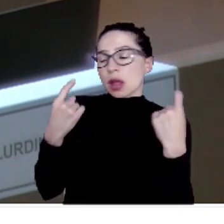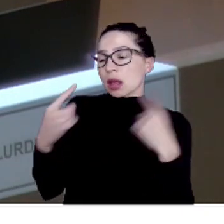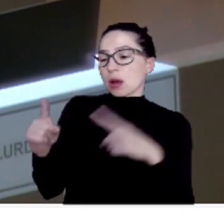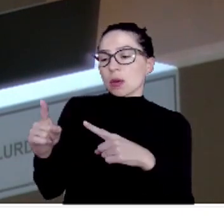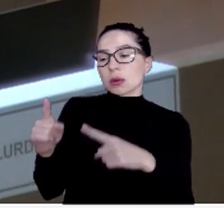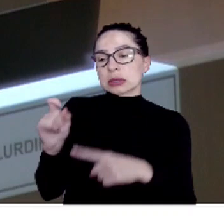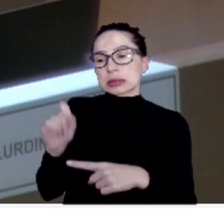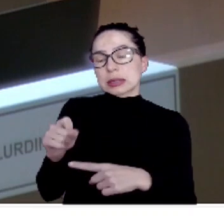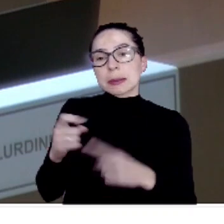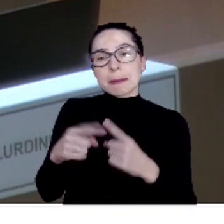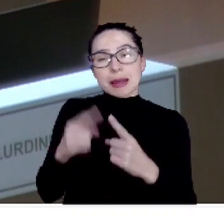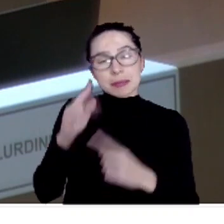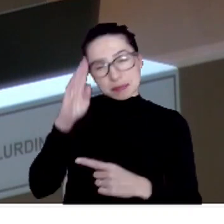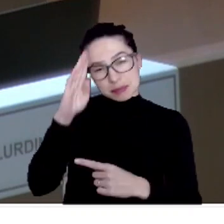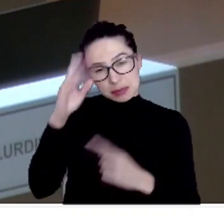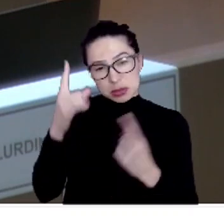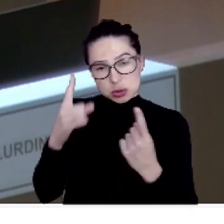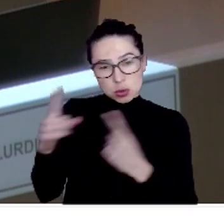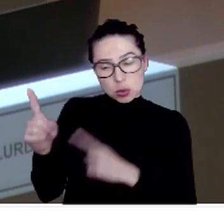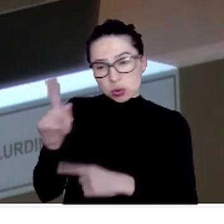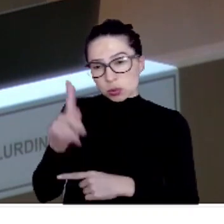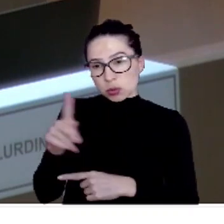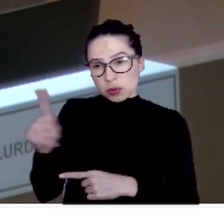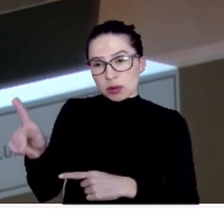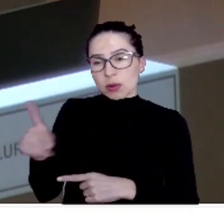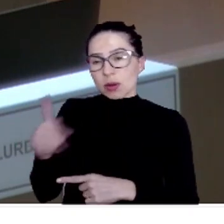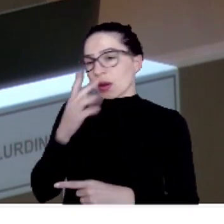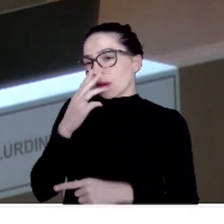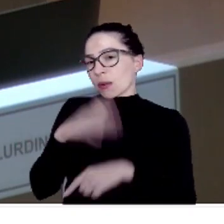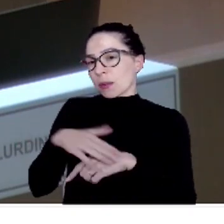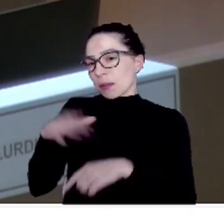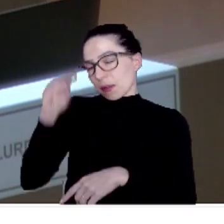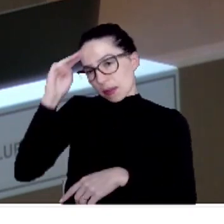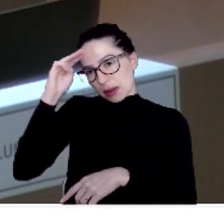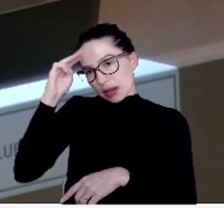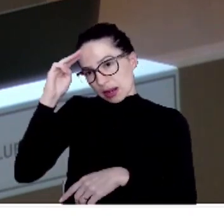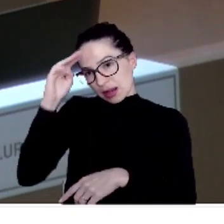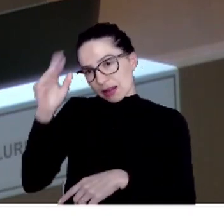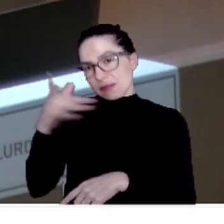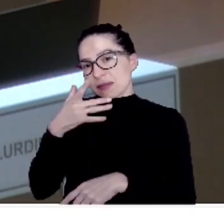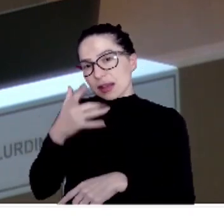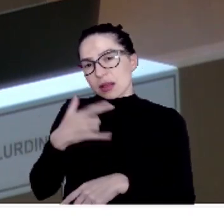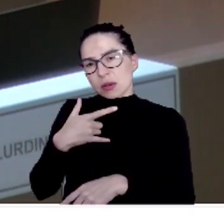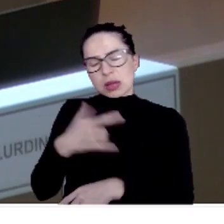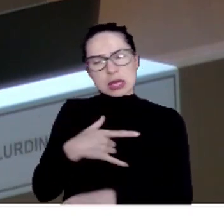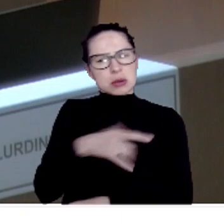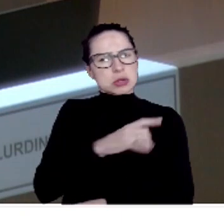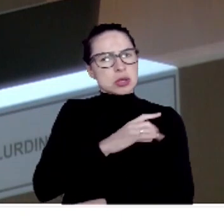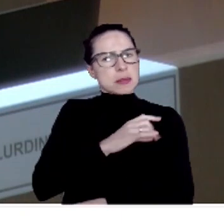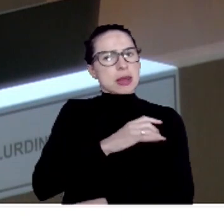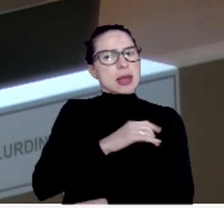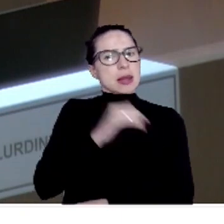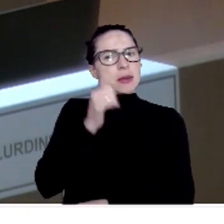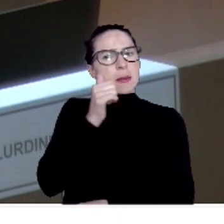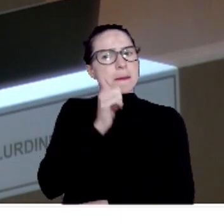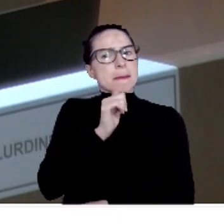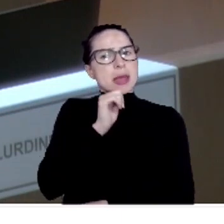um professor, assim como disse o Marcelo Tide, eu tinha medo quando minha mãe ia na